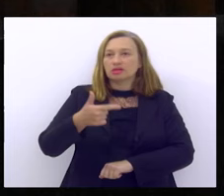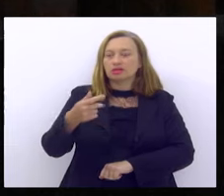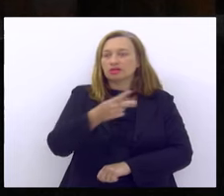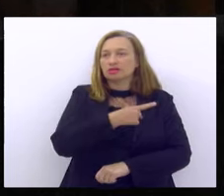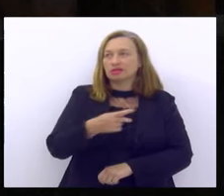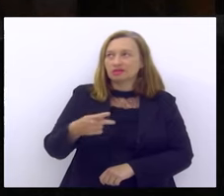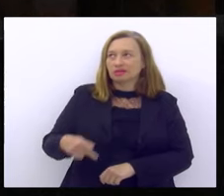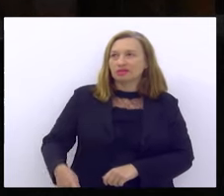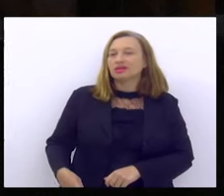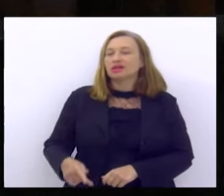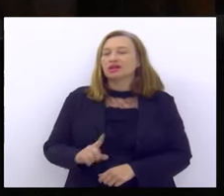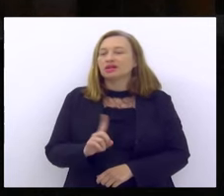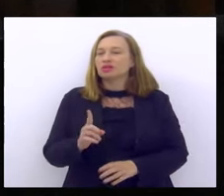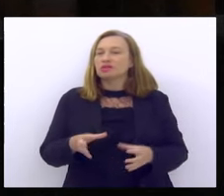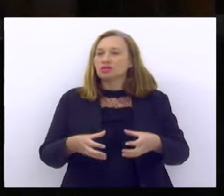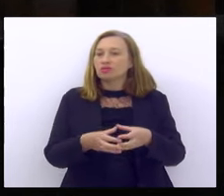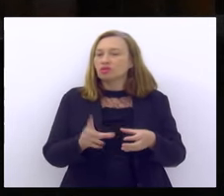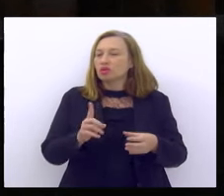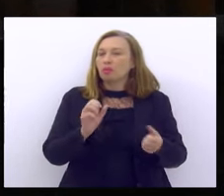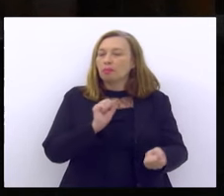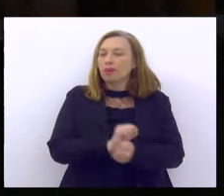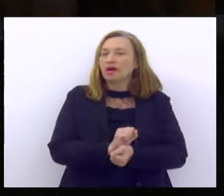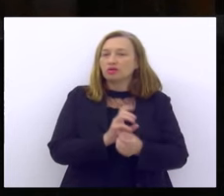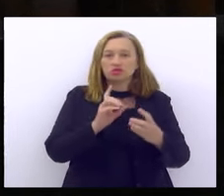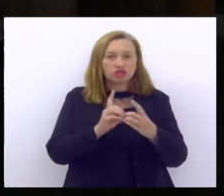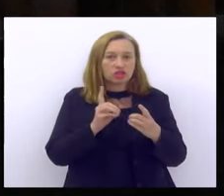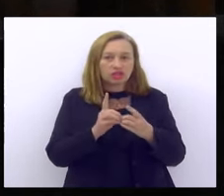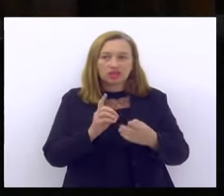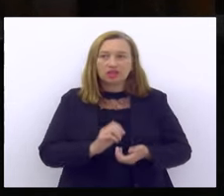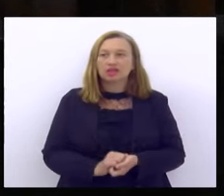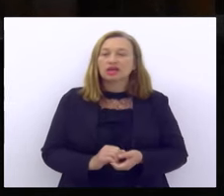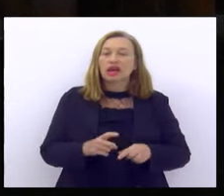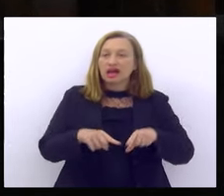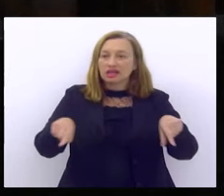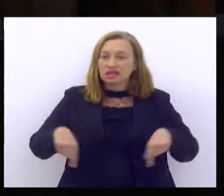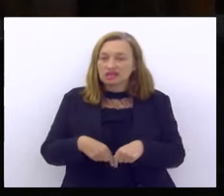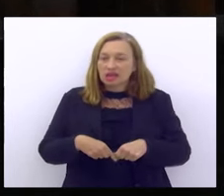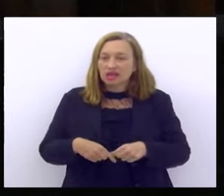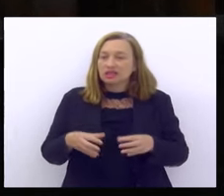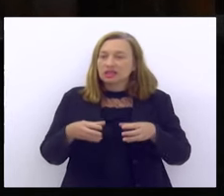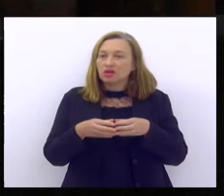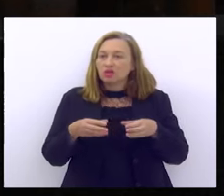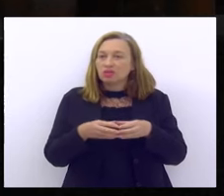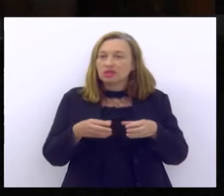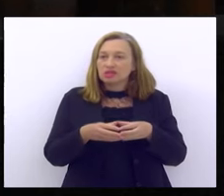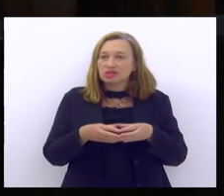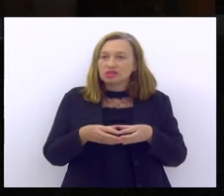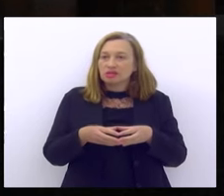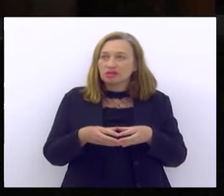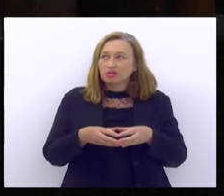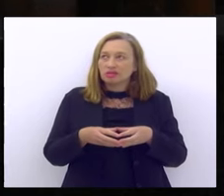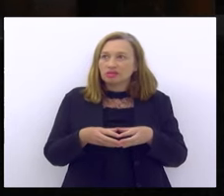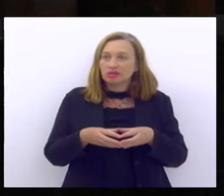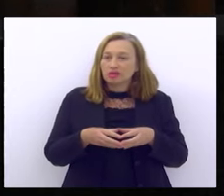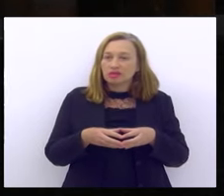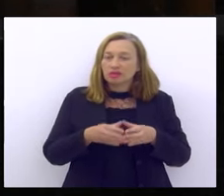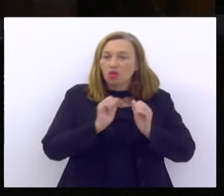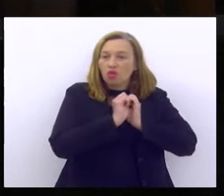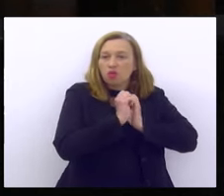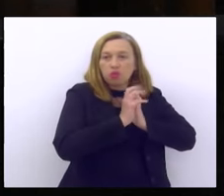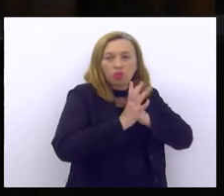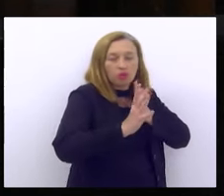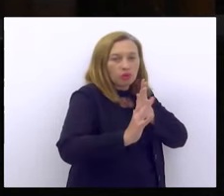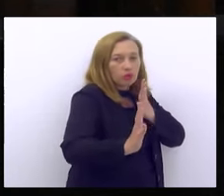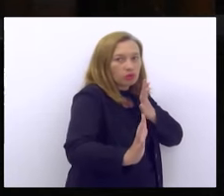a nossa comissão não parou os atendimentos. A sala da comissão está funcionando aqui, recebendo filas de